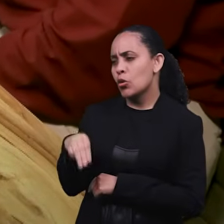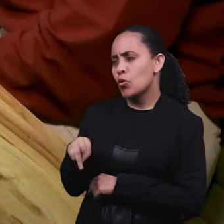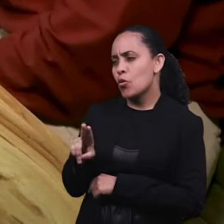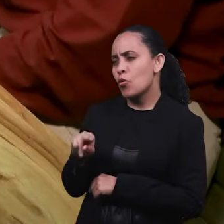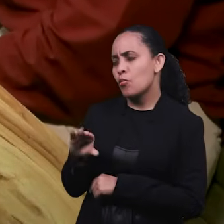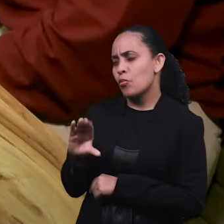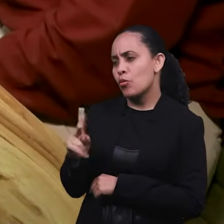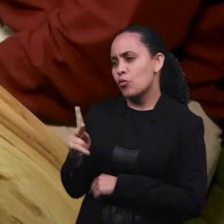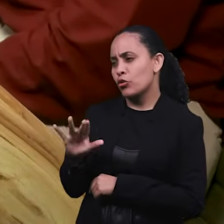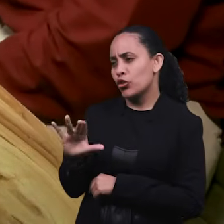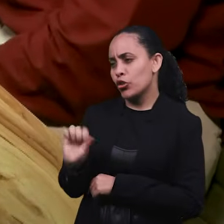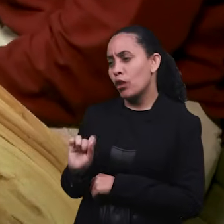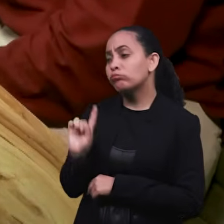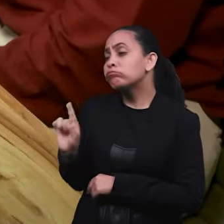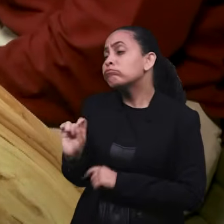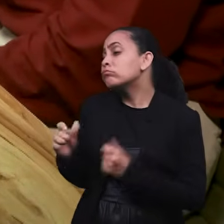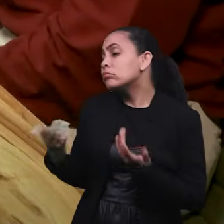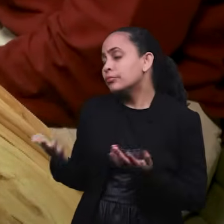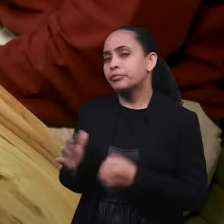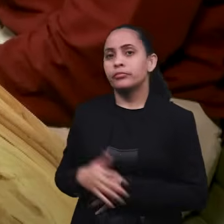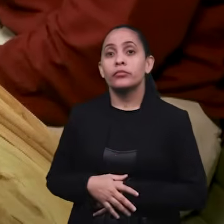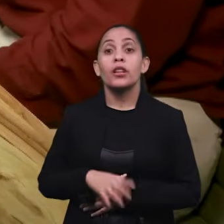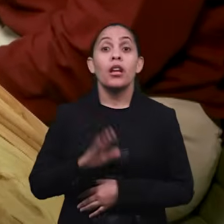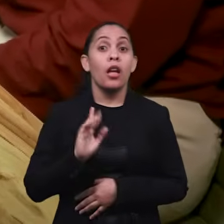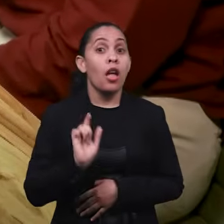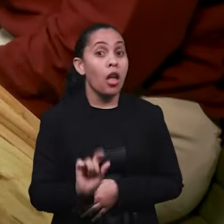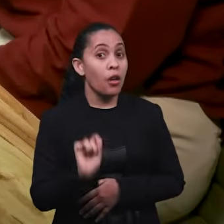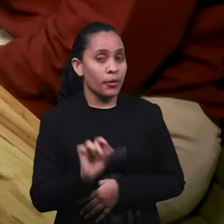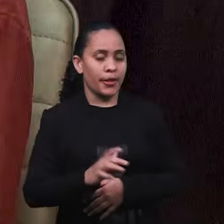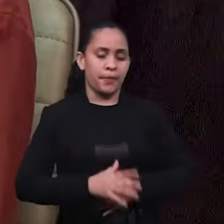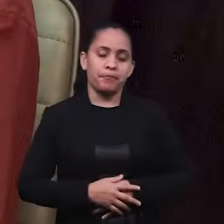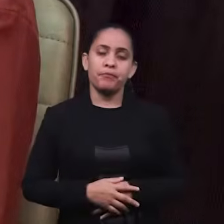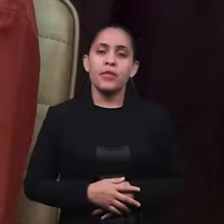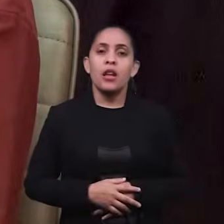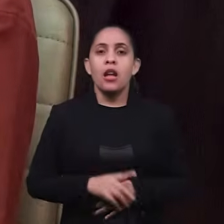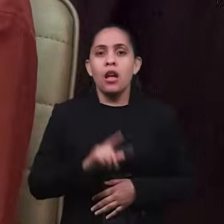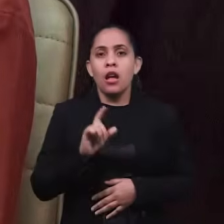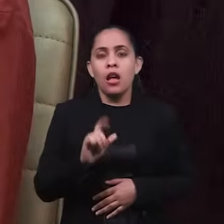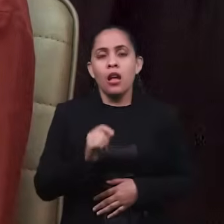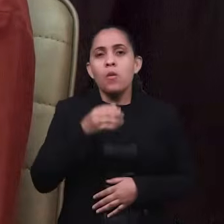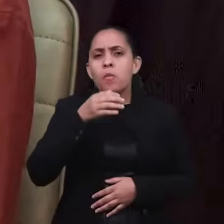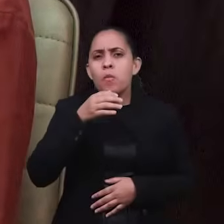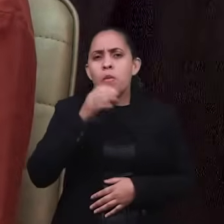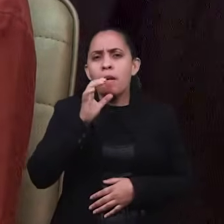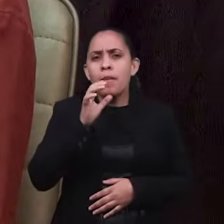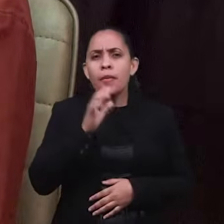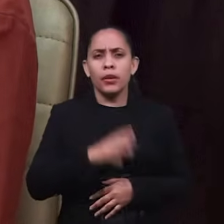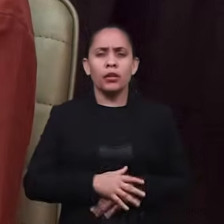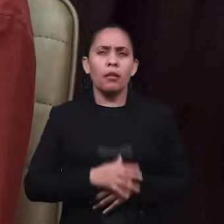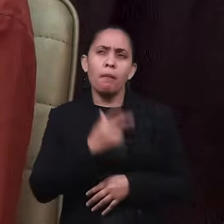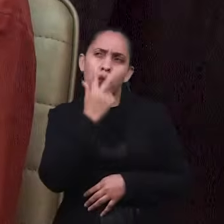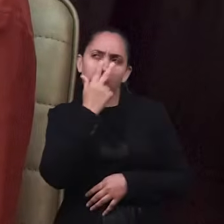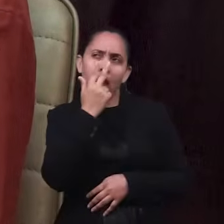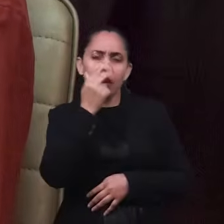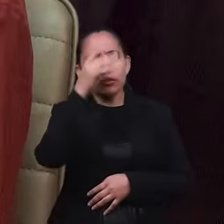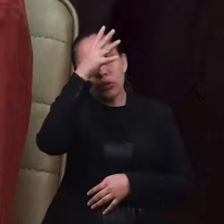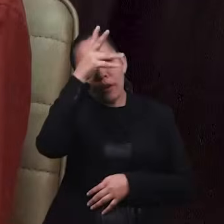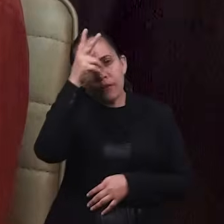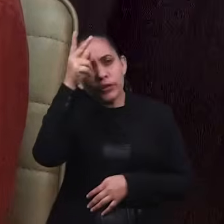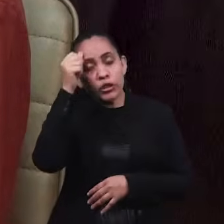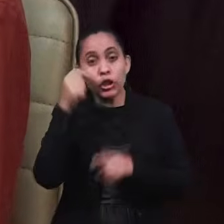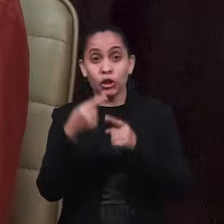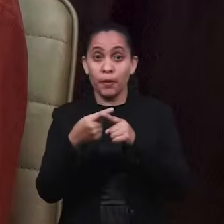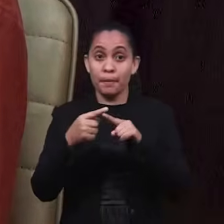Então, kombucha, ele é uma bebida fermentada, né? E parece aí um refrigerante, só que um